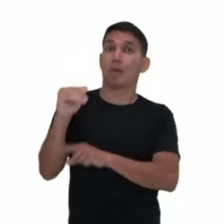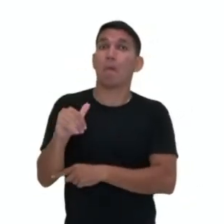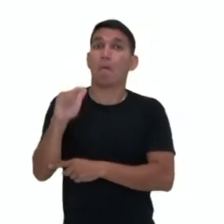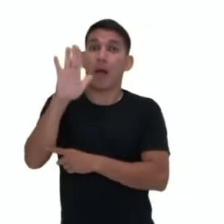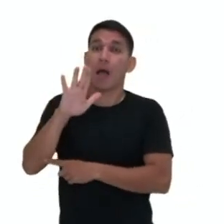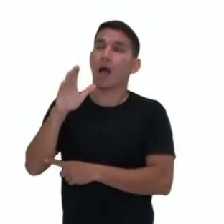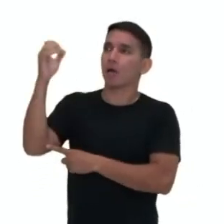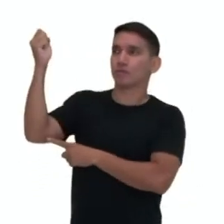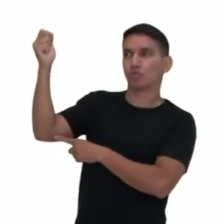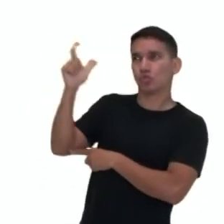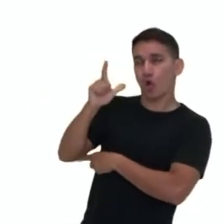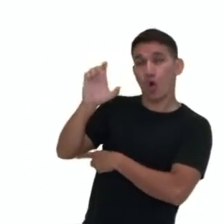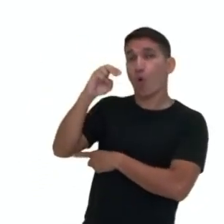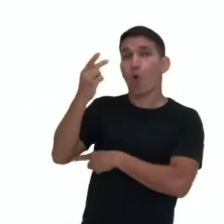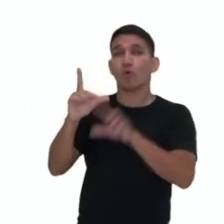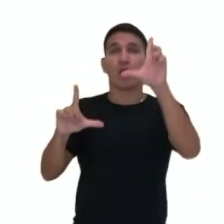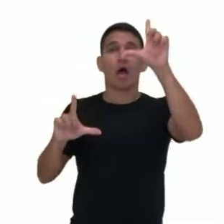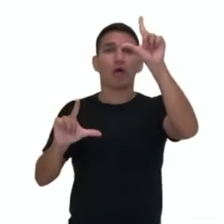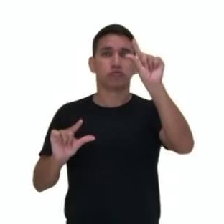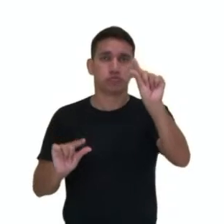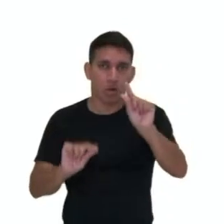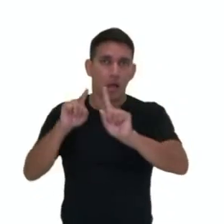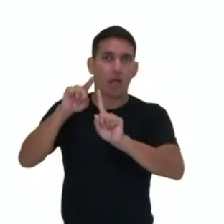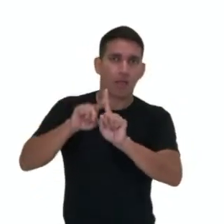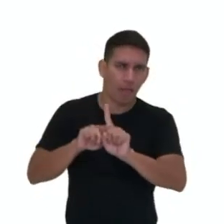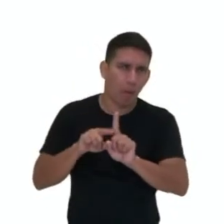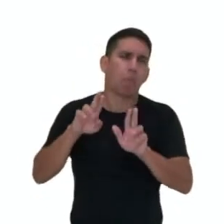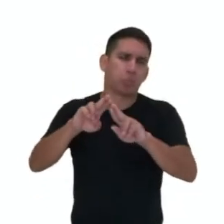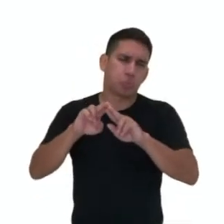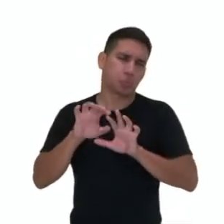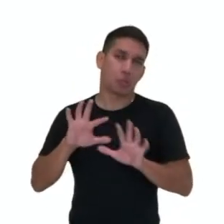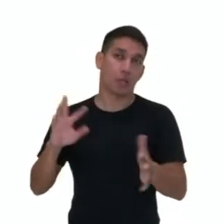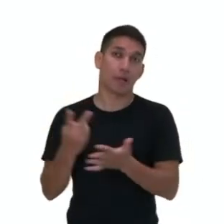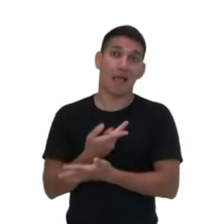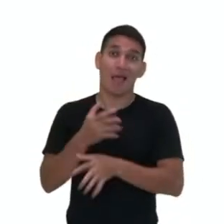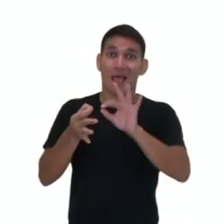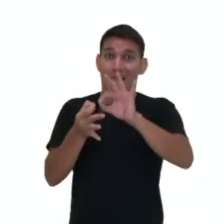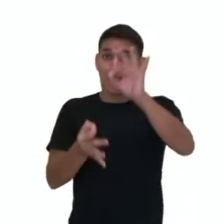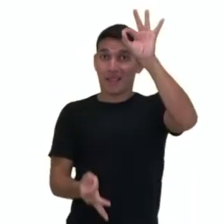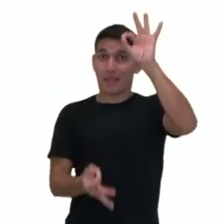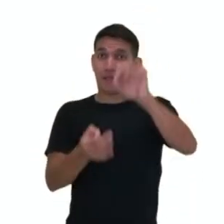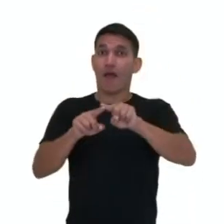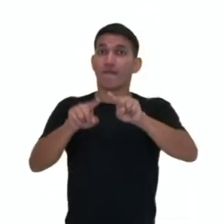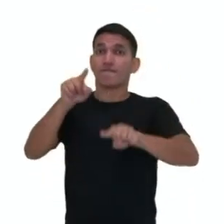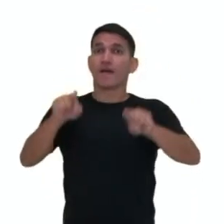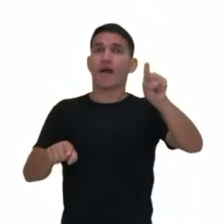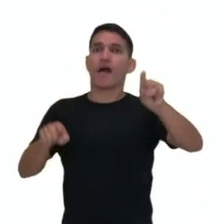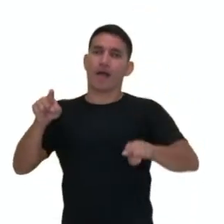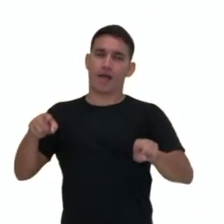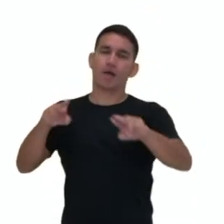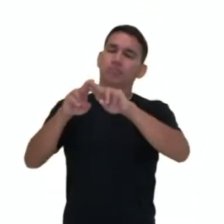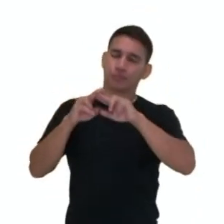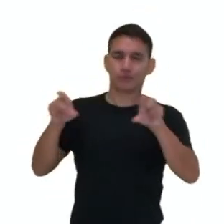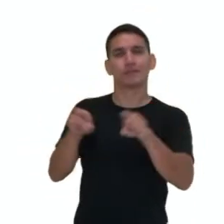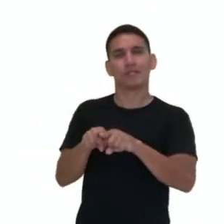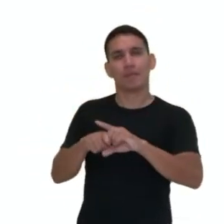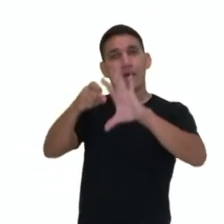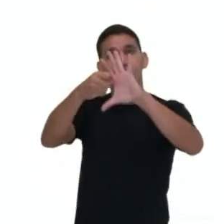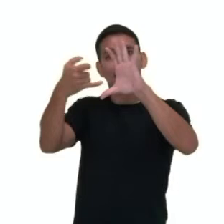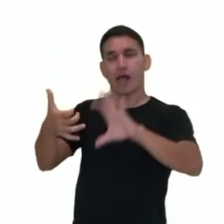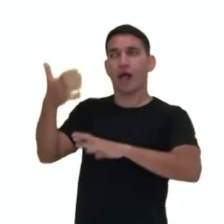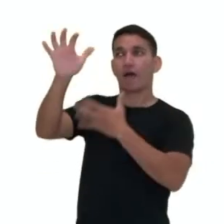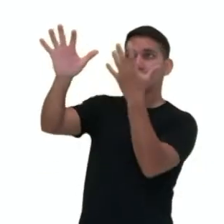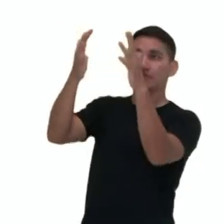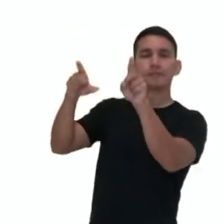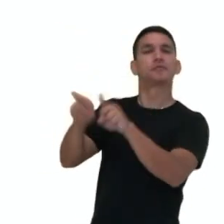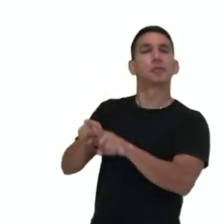pelo sol, outras menos, então temperaturas mais baixas. Essa latitude é variável, as características climáticas são